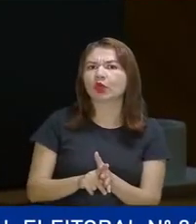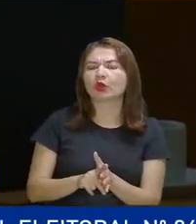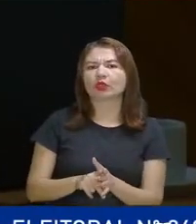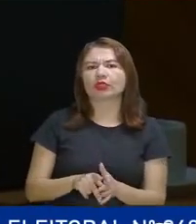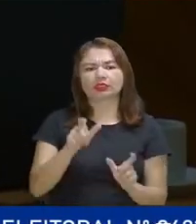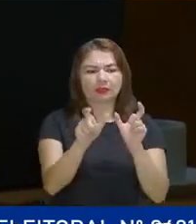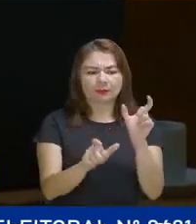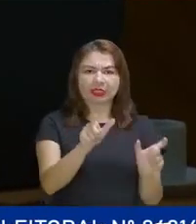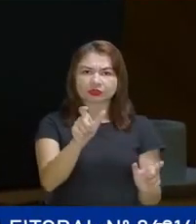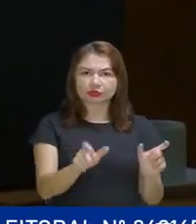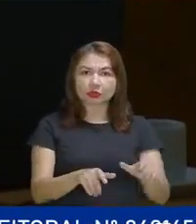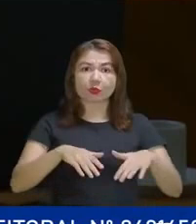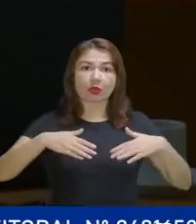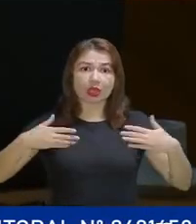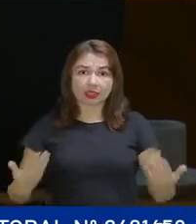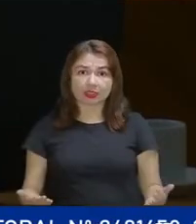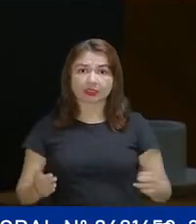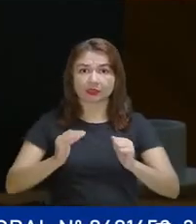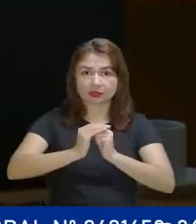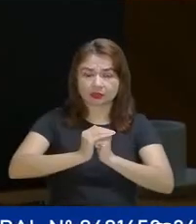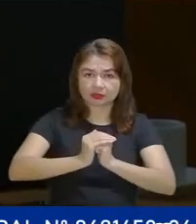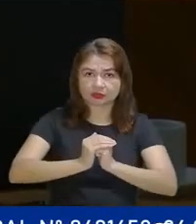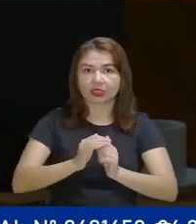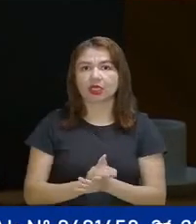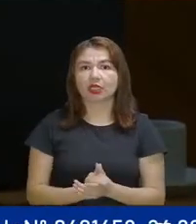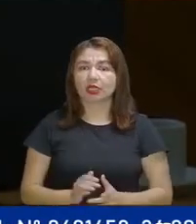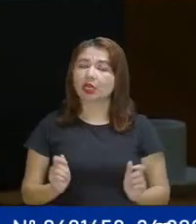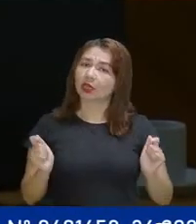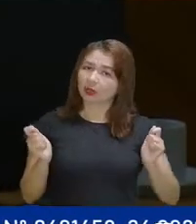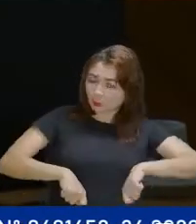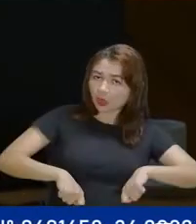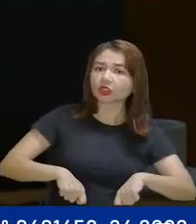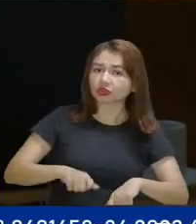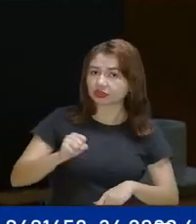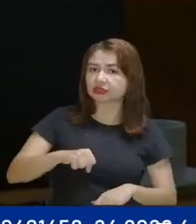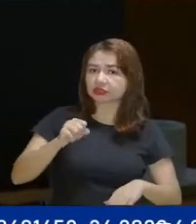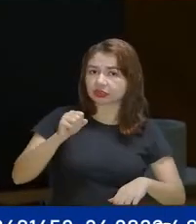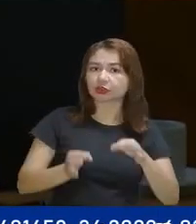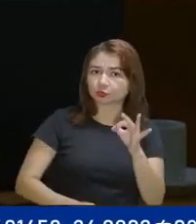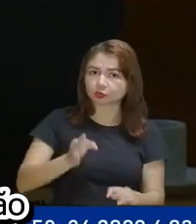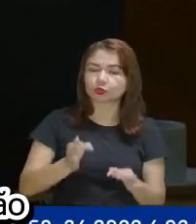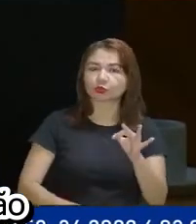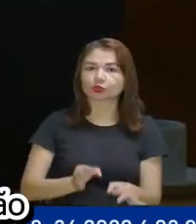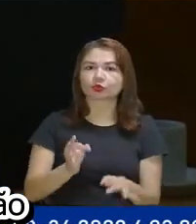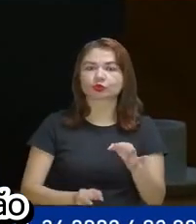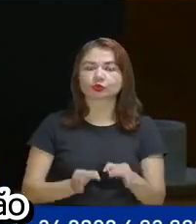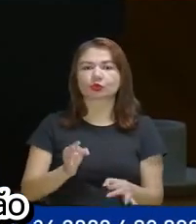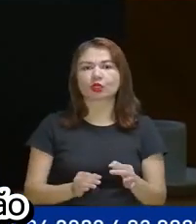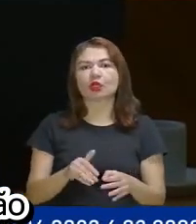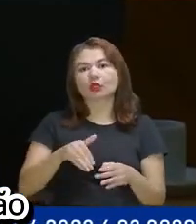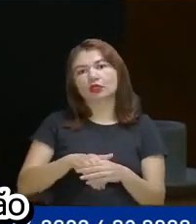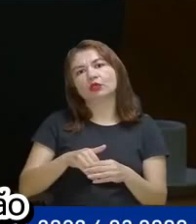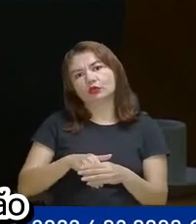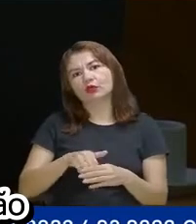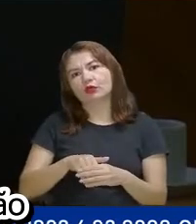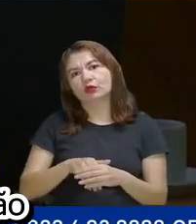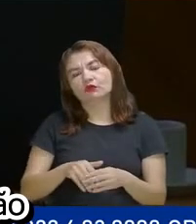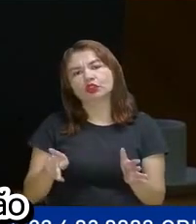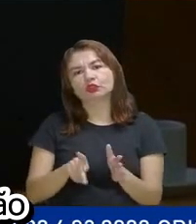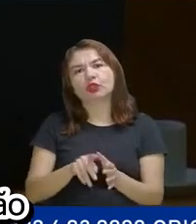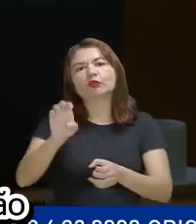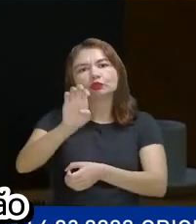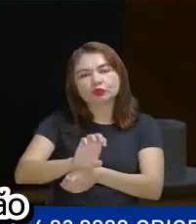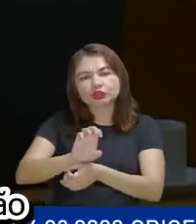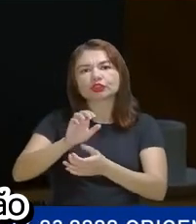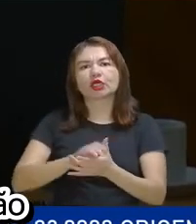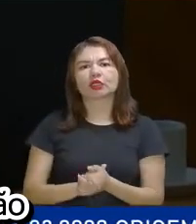pessoa. No caso, esse tribunal é competente para julgar as ações de investigação referentes às eleições estaduais, conforme previsão do artigo